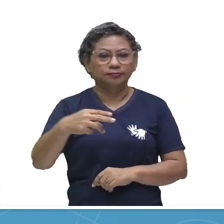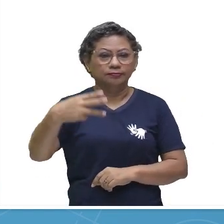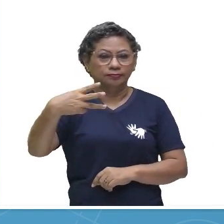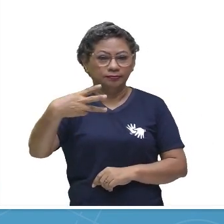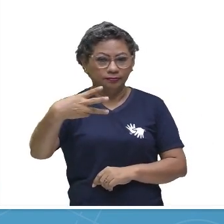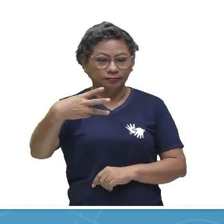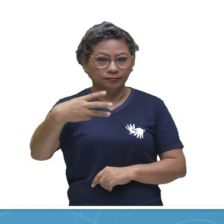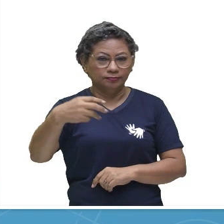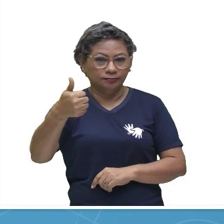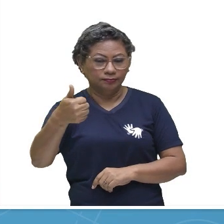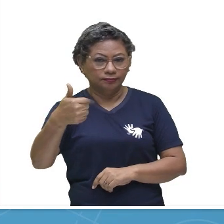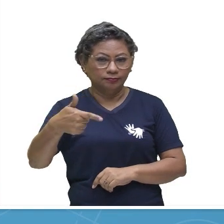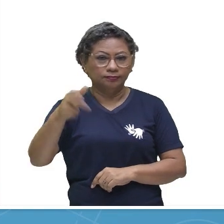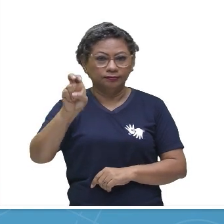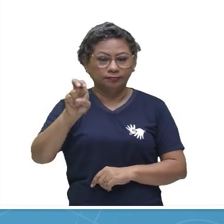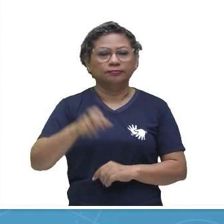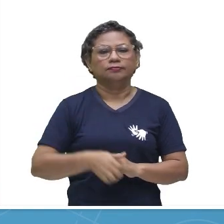quinta. 5 à quinta,